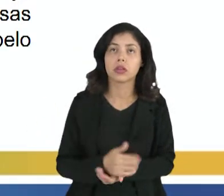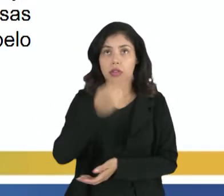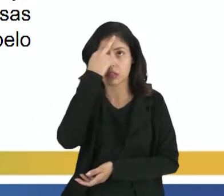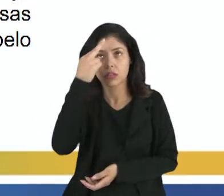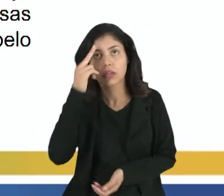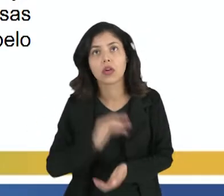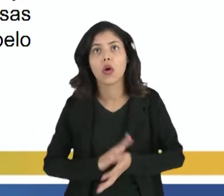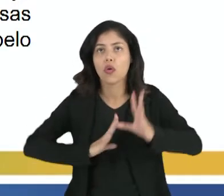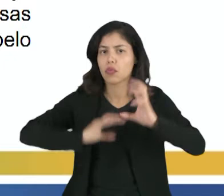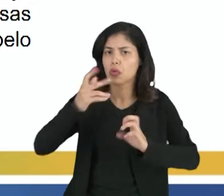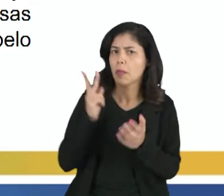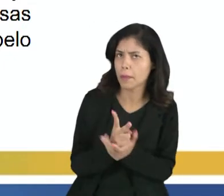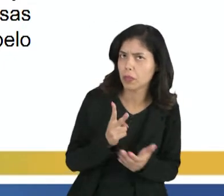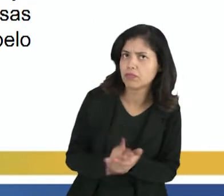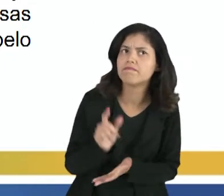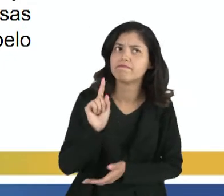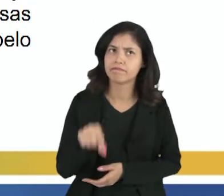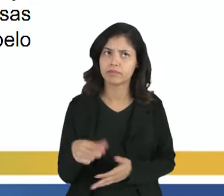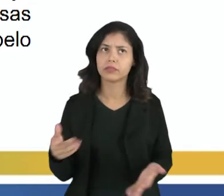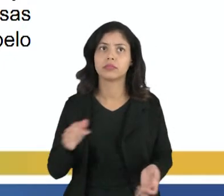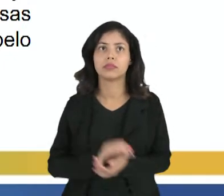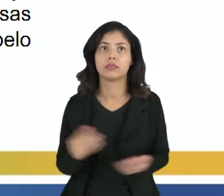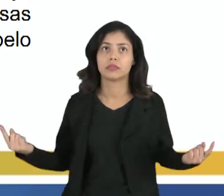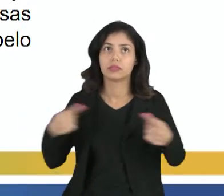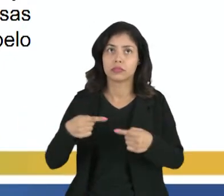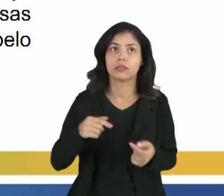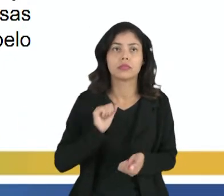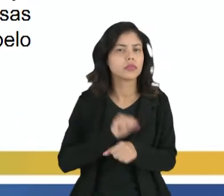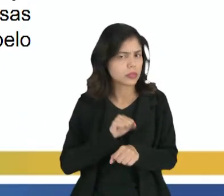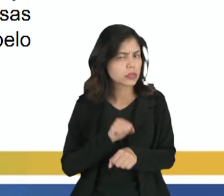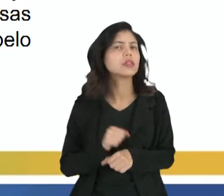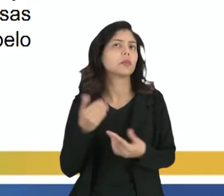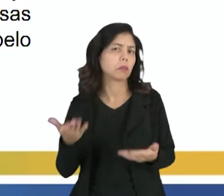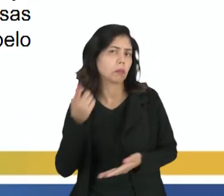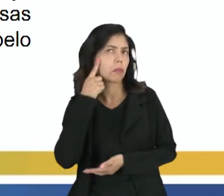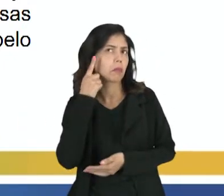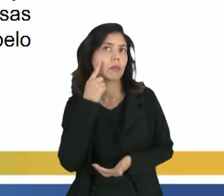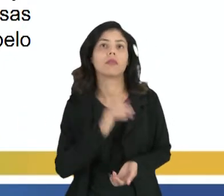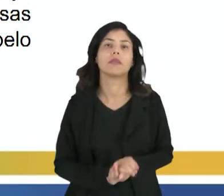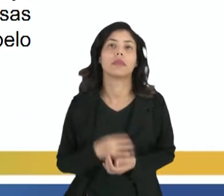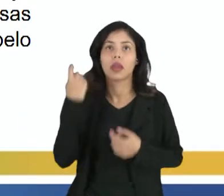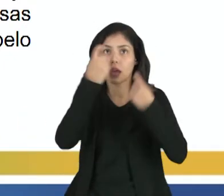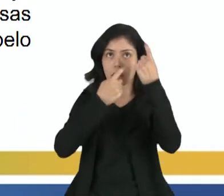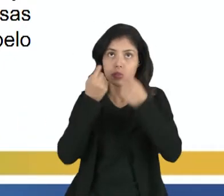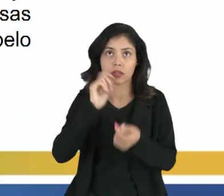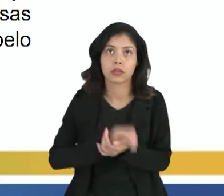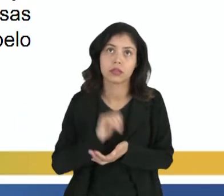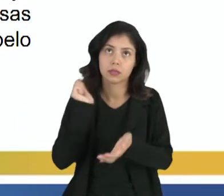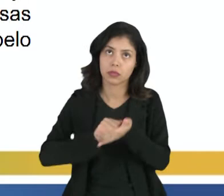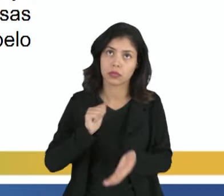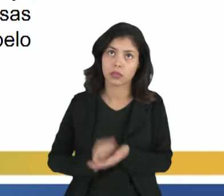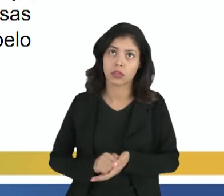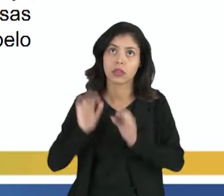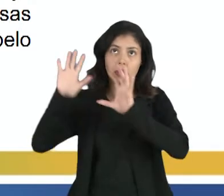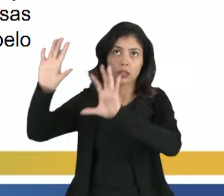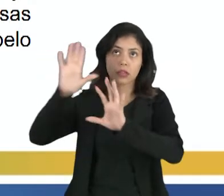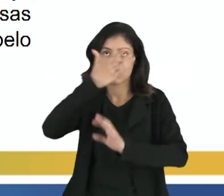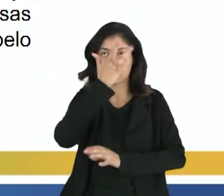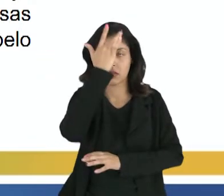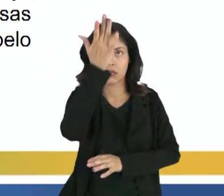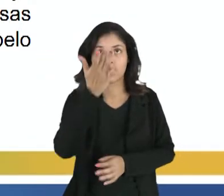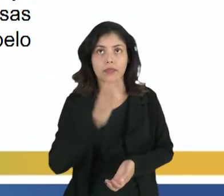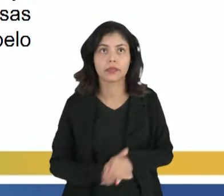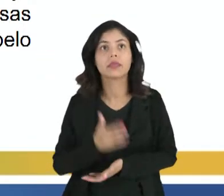da história? O conflito foi mesmo tenso? O desfecho era o que eu pensava? Impressões anotadas ficará